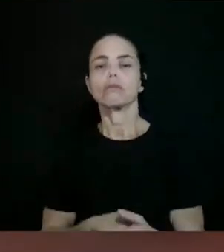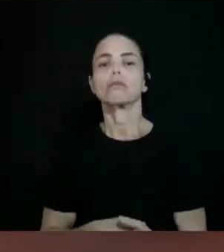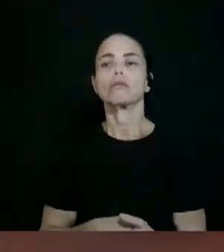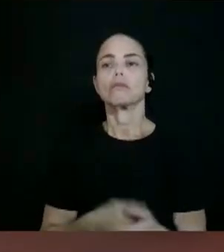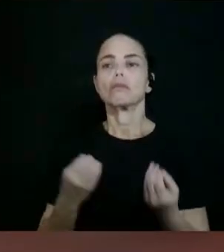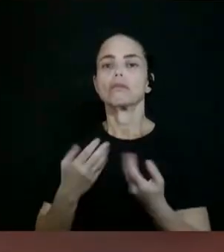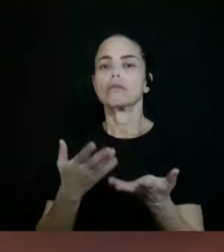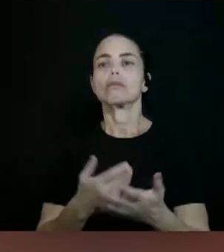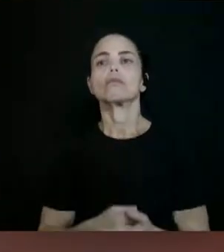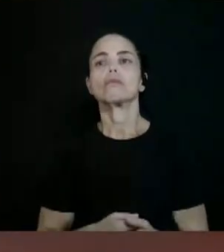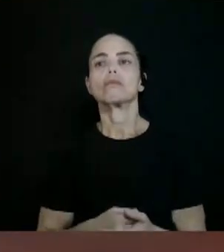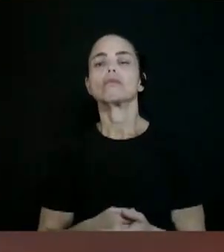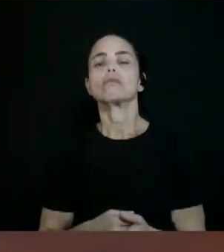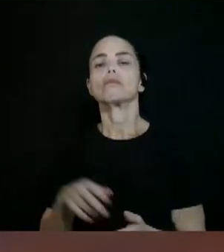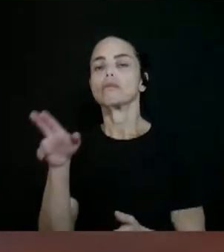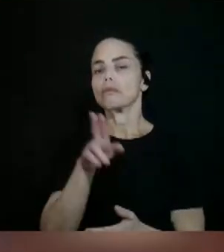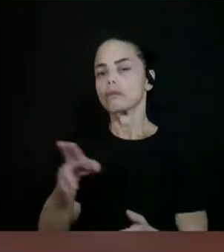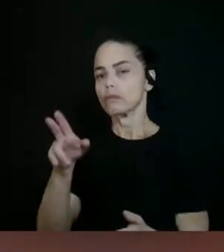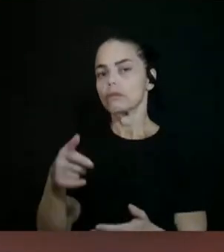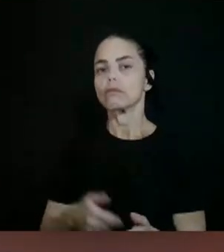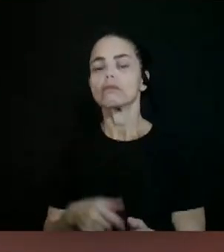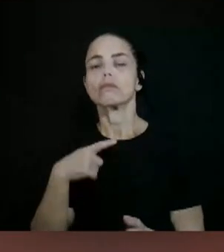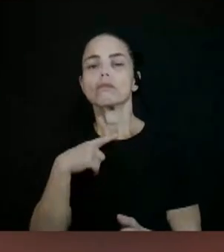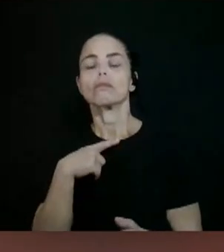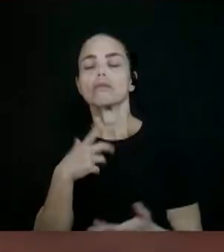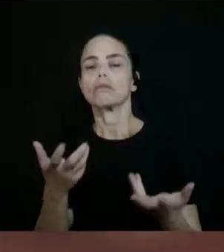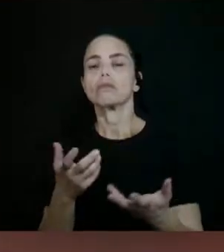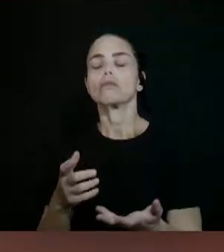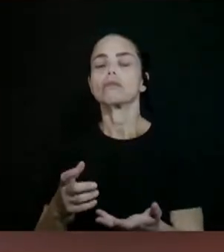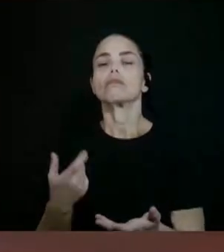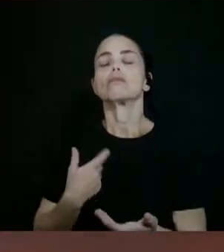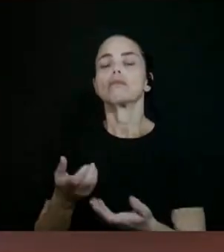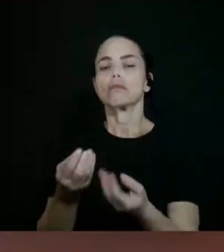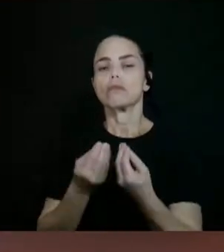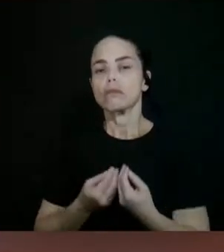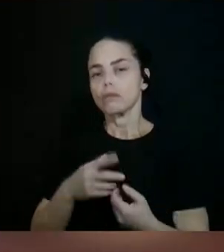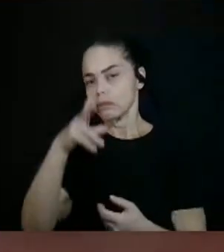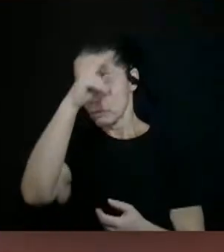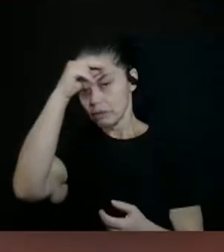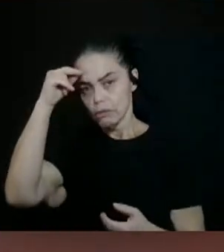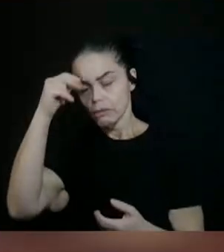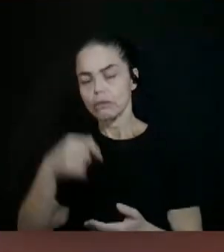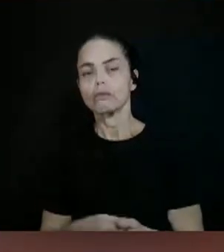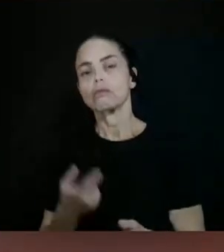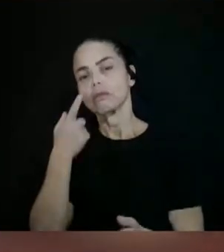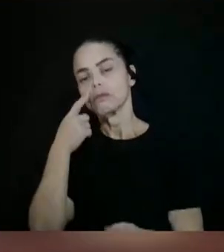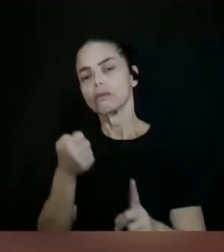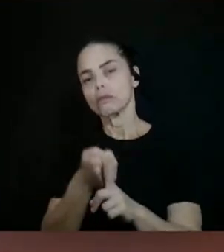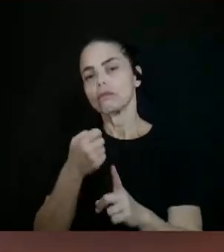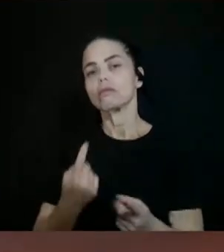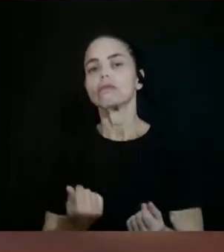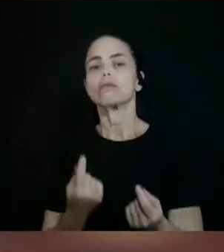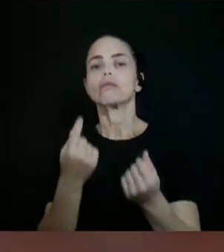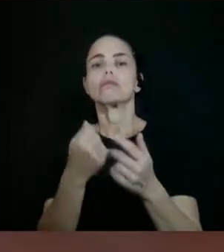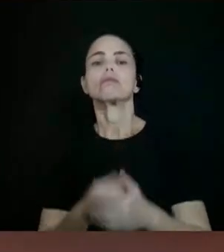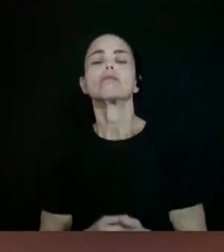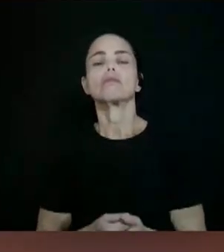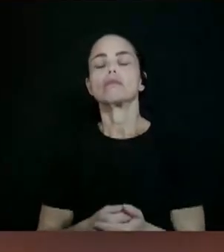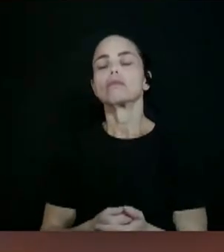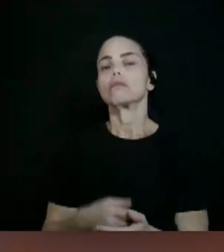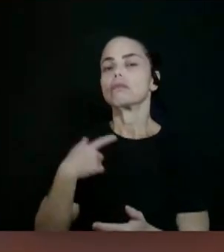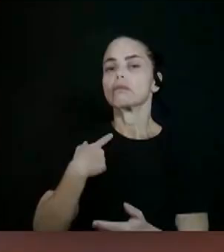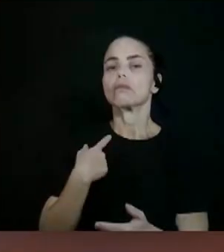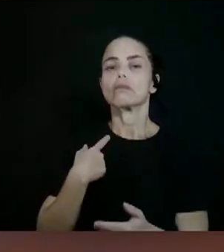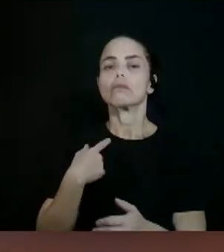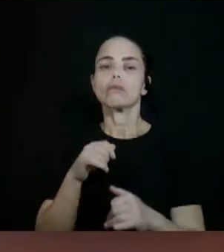para o usuário, a empresa vai querer receber da prefeitura. Então a gente precisa ver o impacto financeiro disso, se a prefeitura no seu